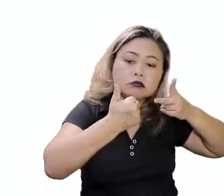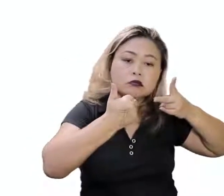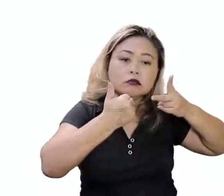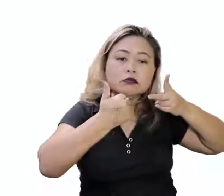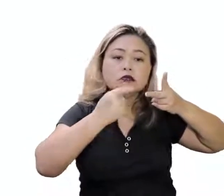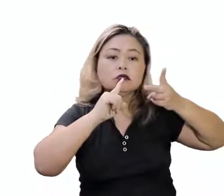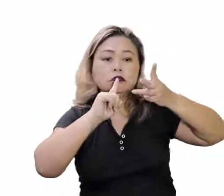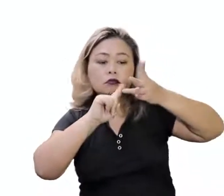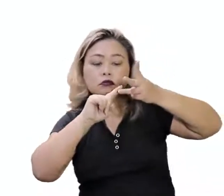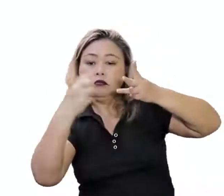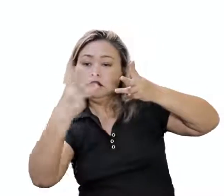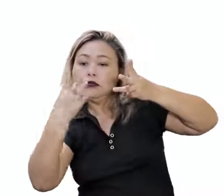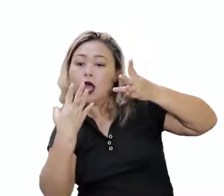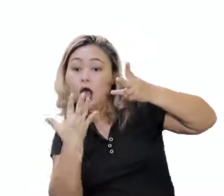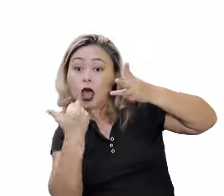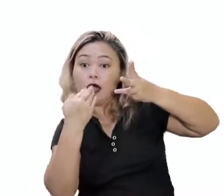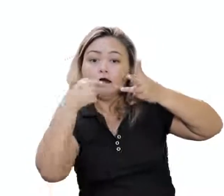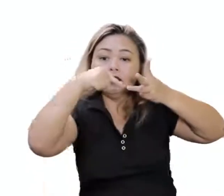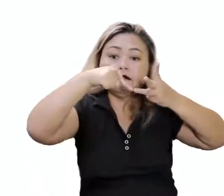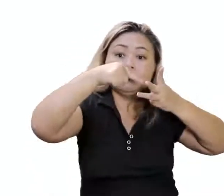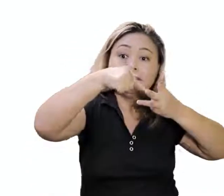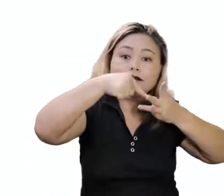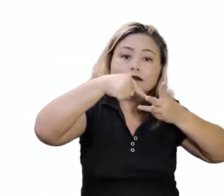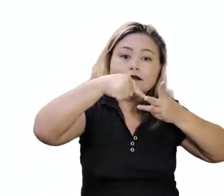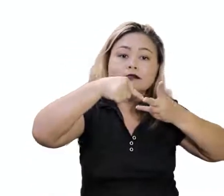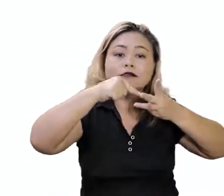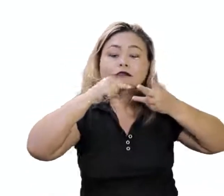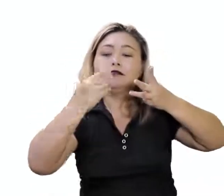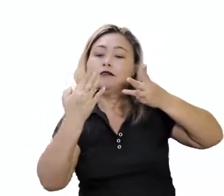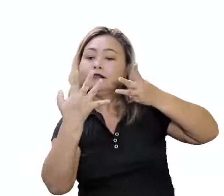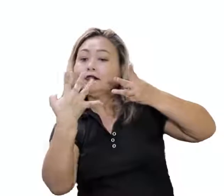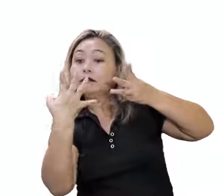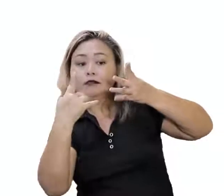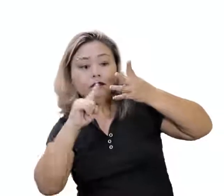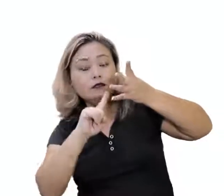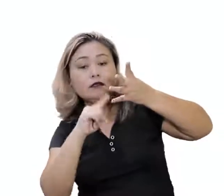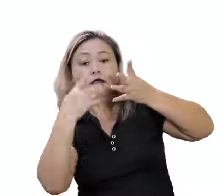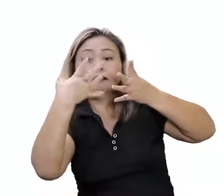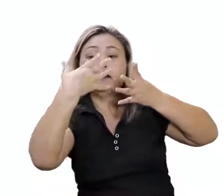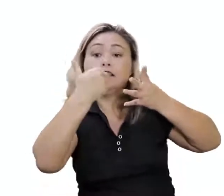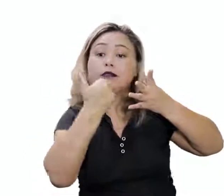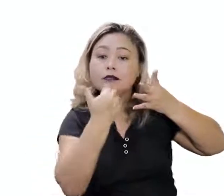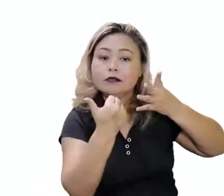secundário, o consumidor terciário e o consumidor